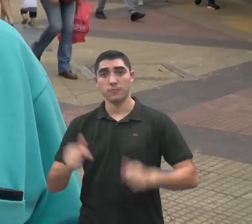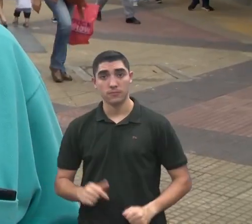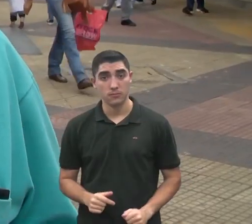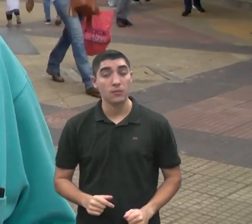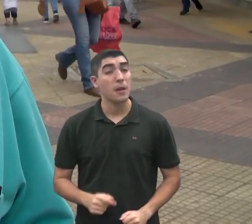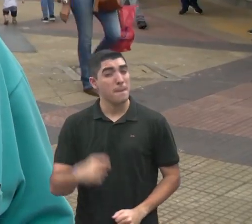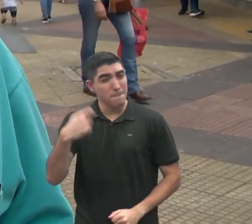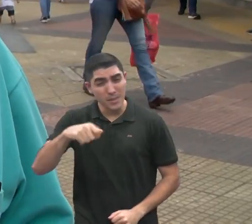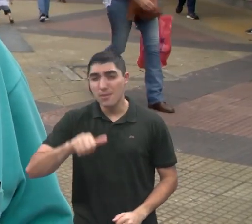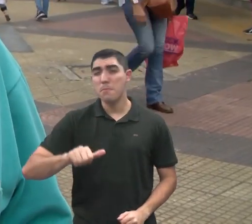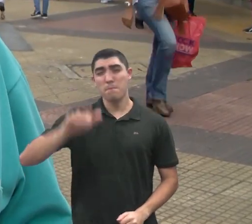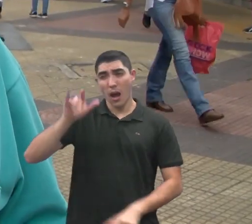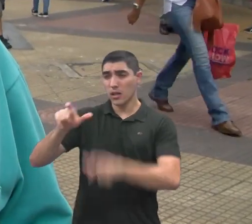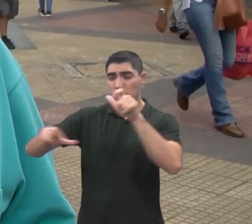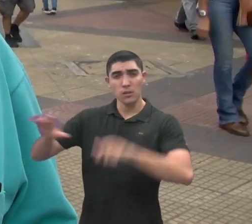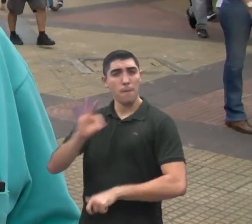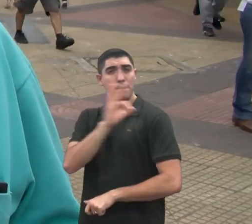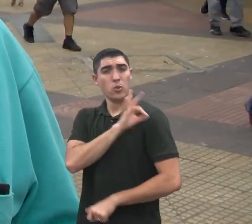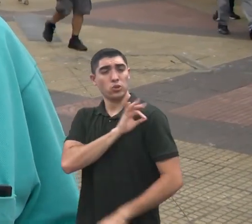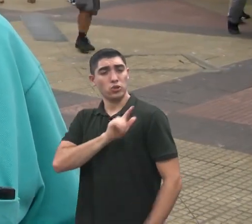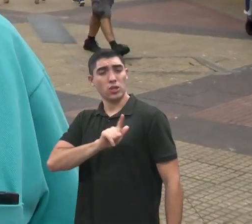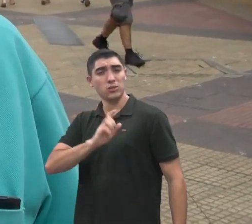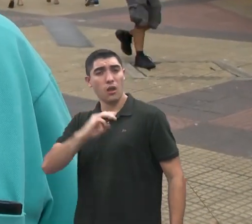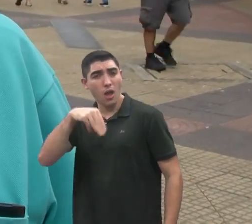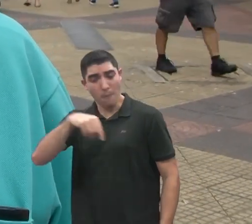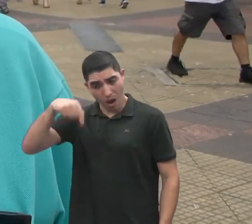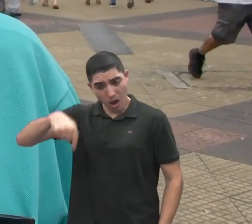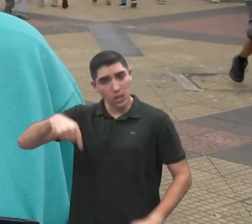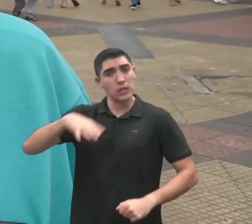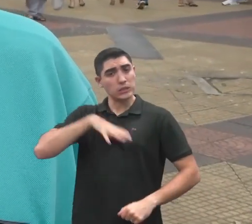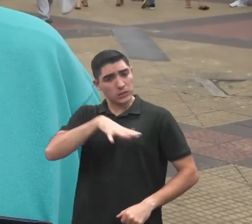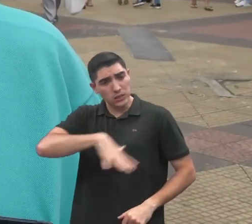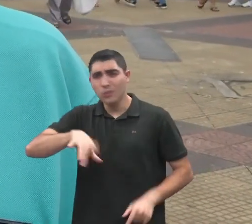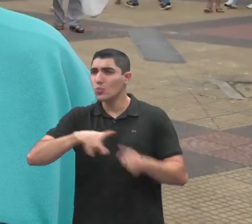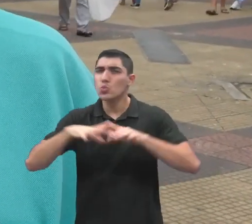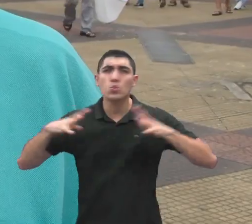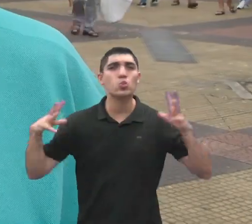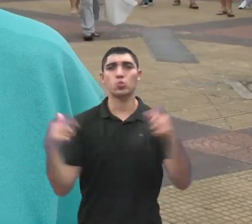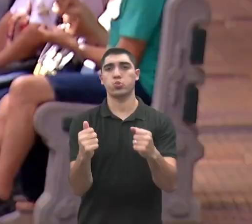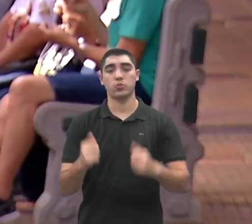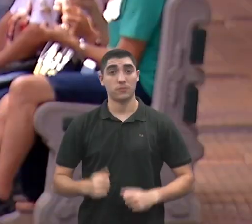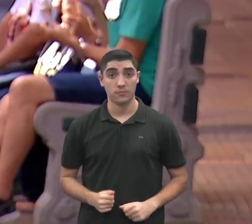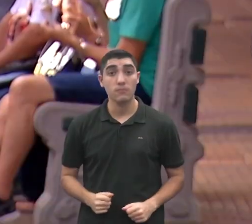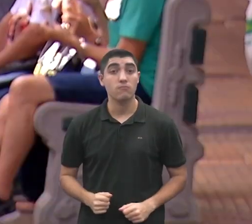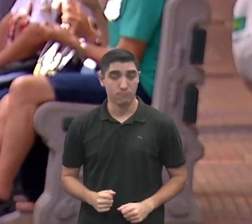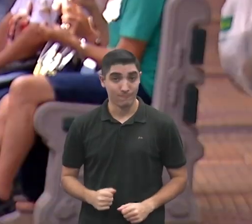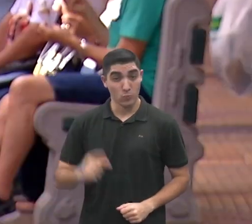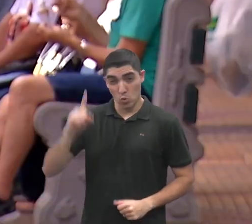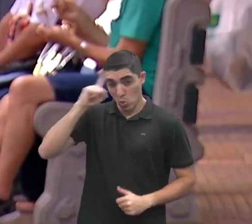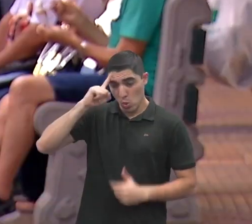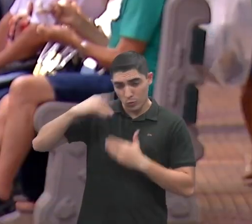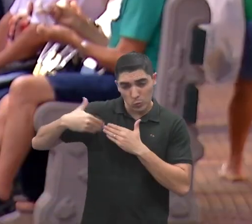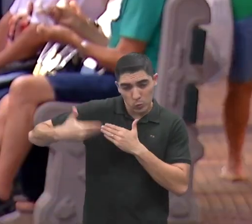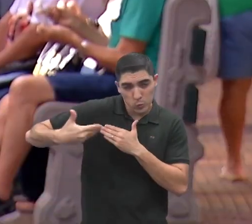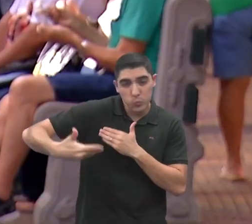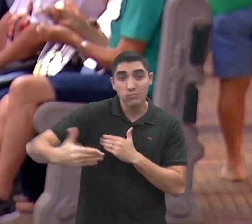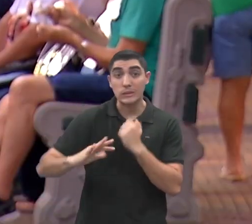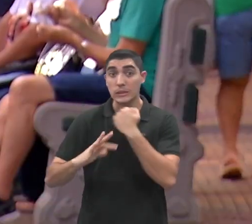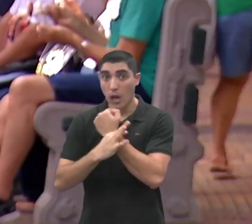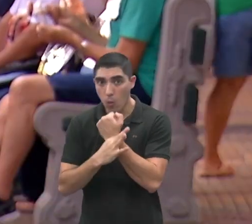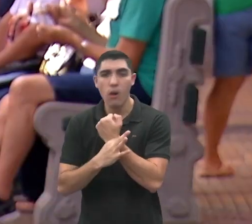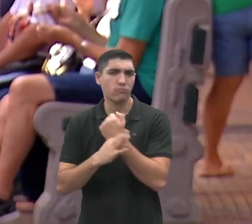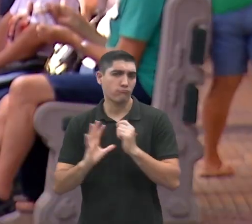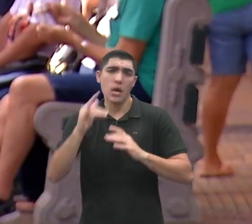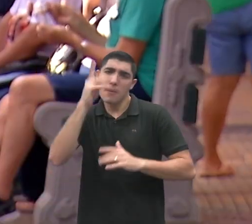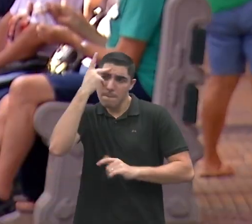Nós precisamos mais guardas municipais aqui no calçadão, em toda a cidade. Ao longo do dia, a dinâmica urbana se